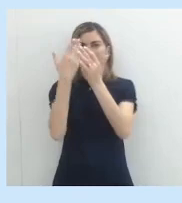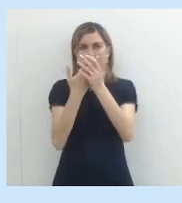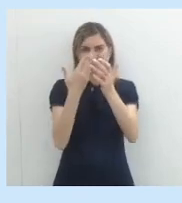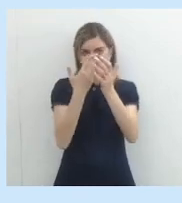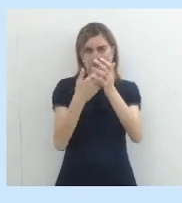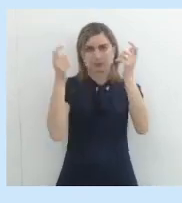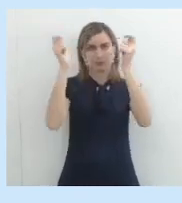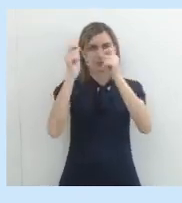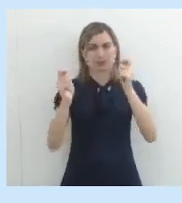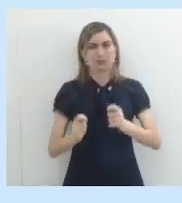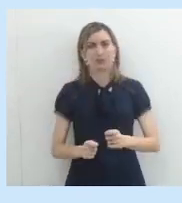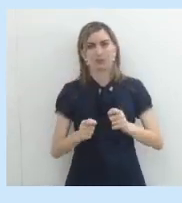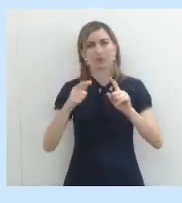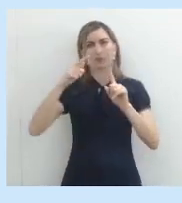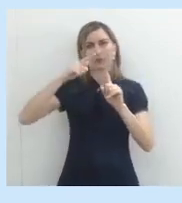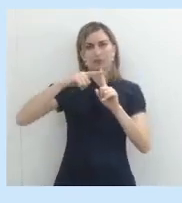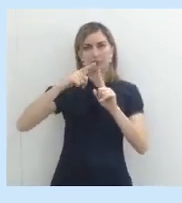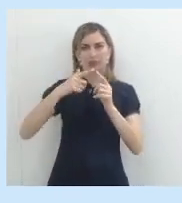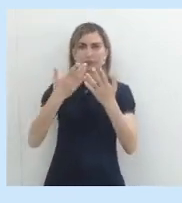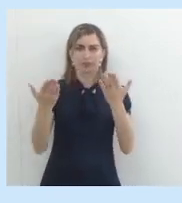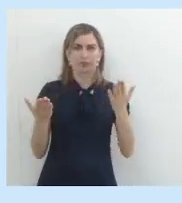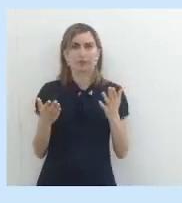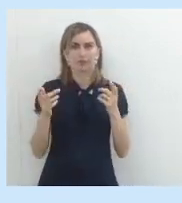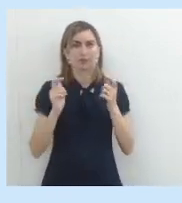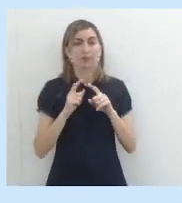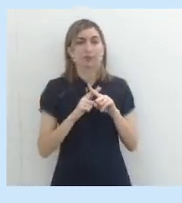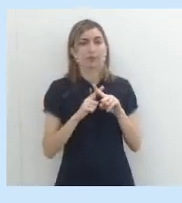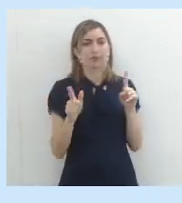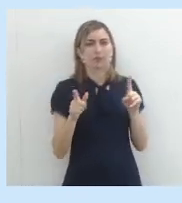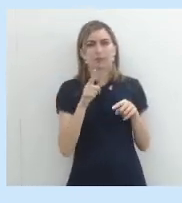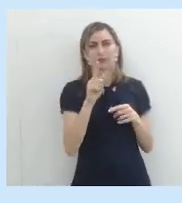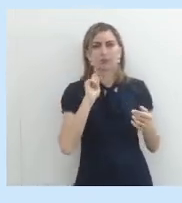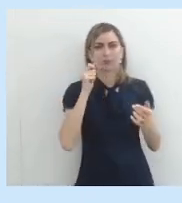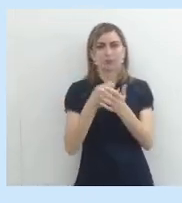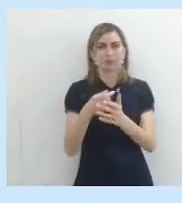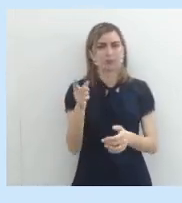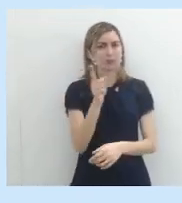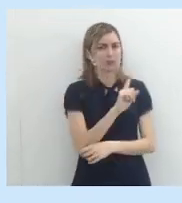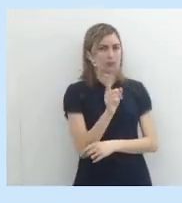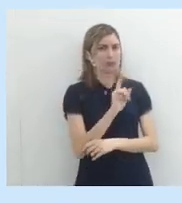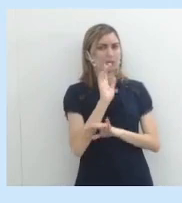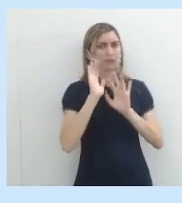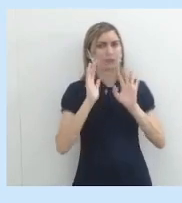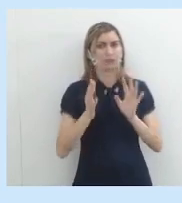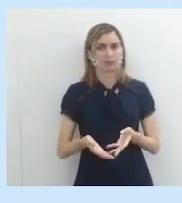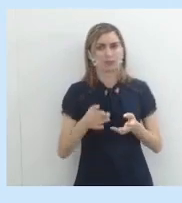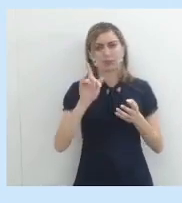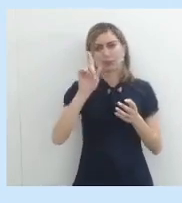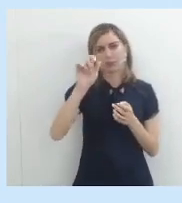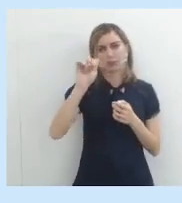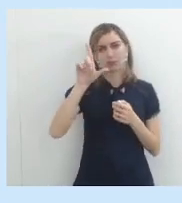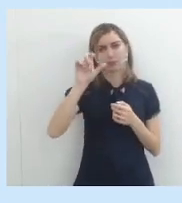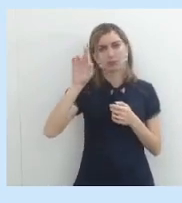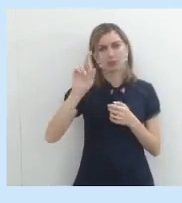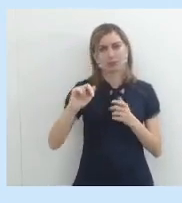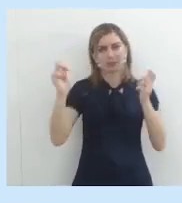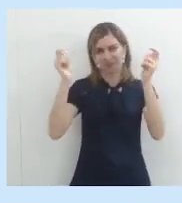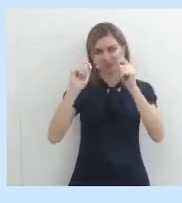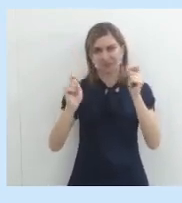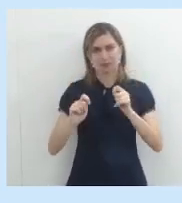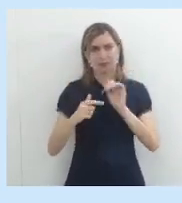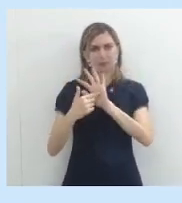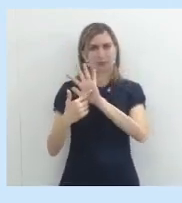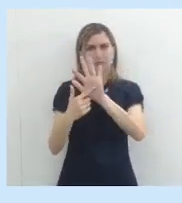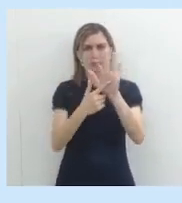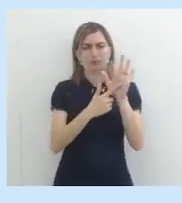as artes, determinada arte. Mas você não compra, né? Já na galeria de arte, ele vai expor determinada obra,